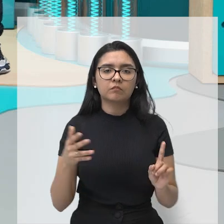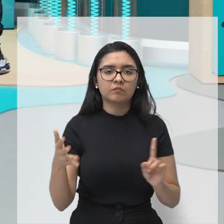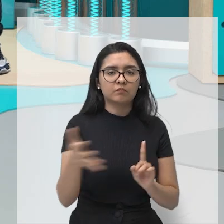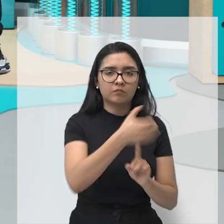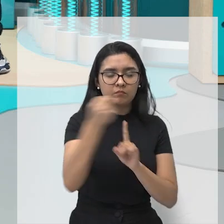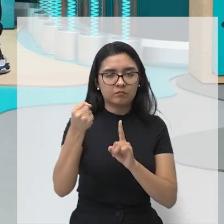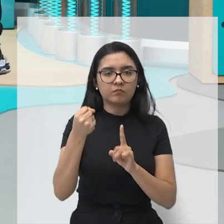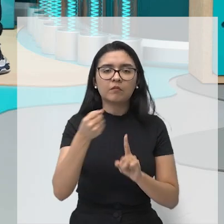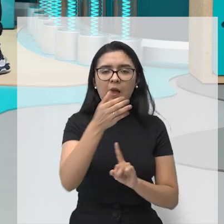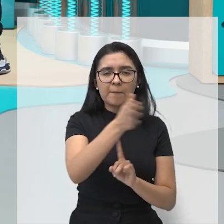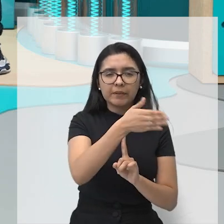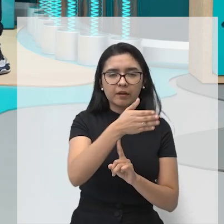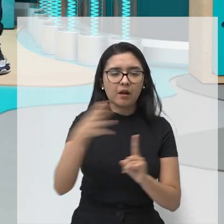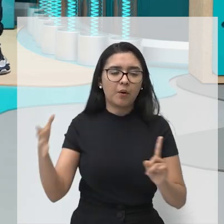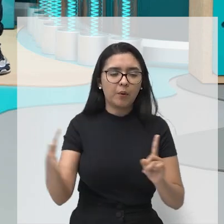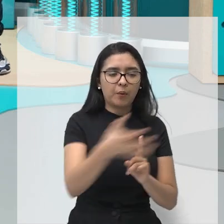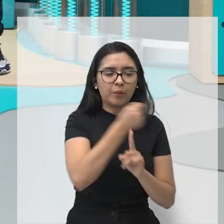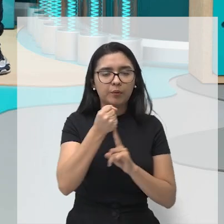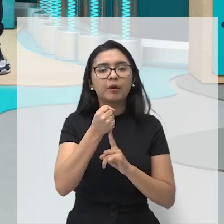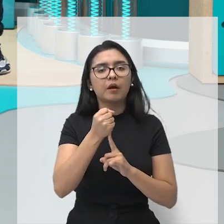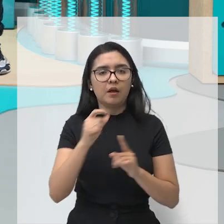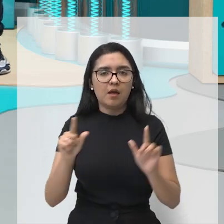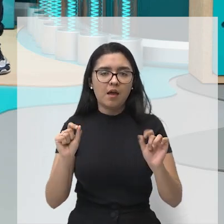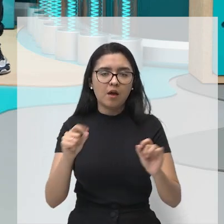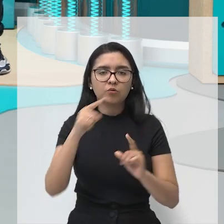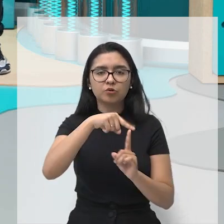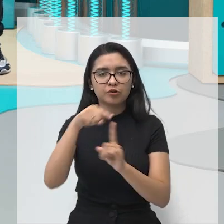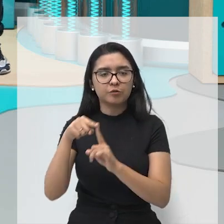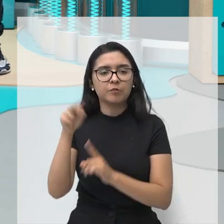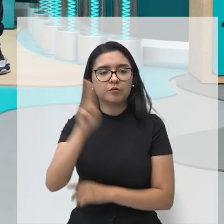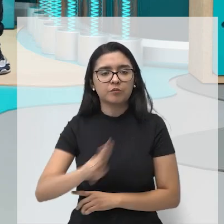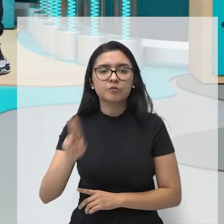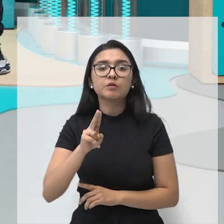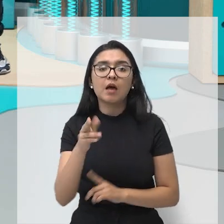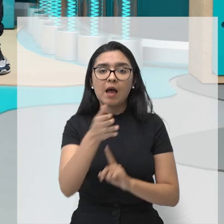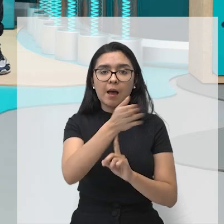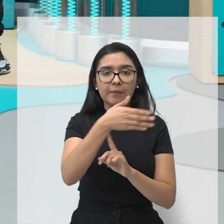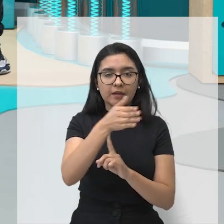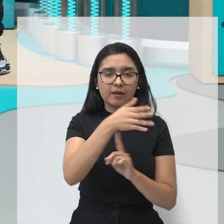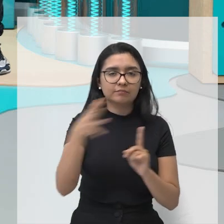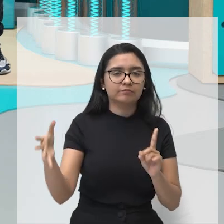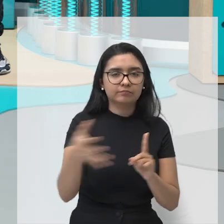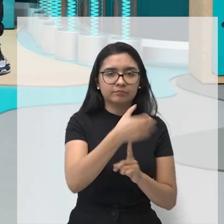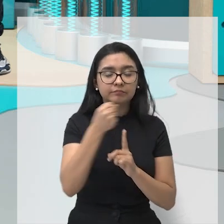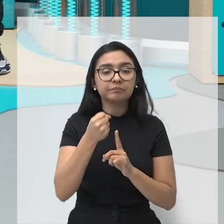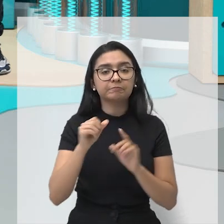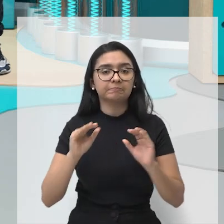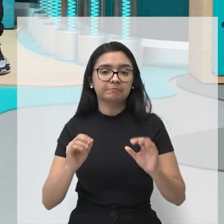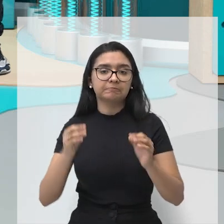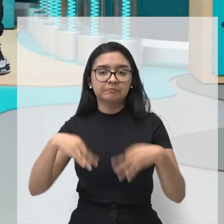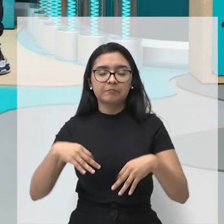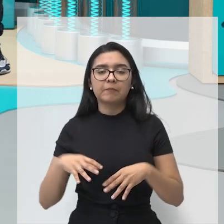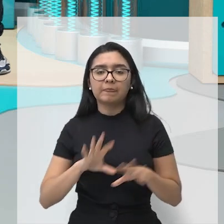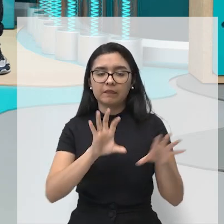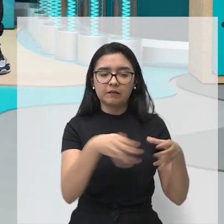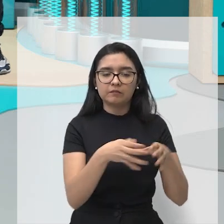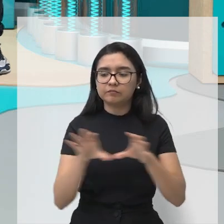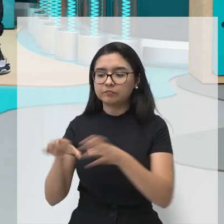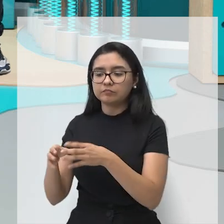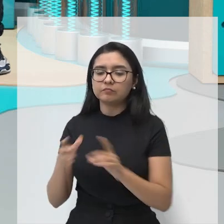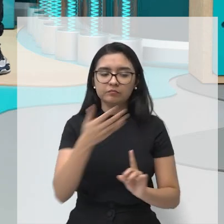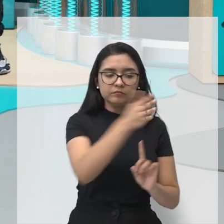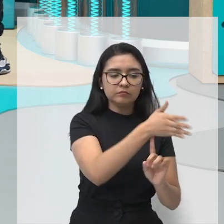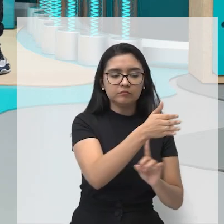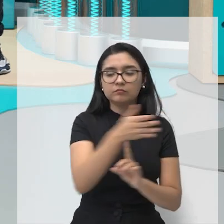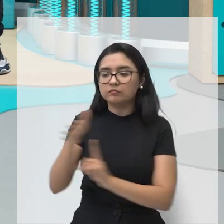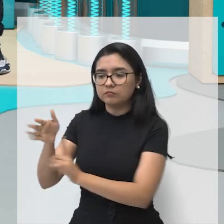que é o Capture Flag, que é um dos modelos utilizando aí a bandeira, é aquele em que cada time tem a sua